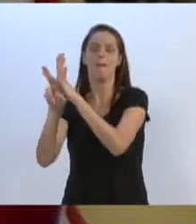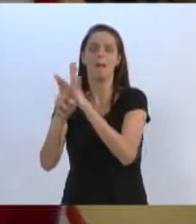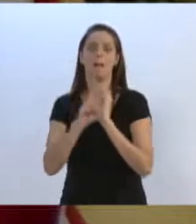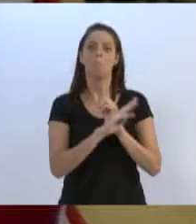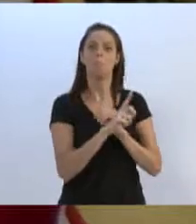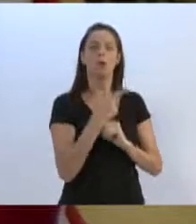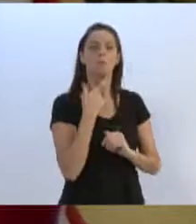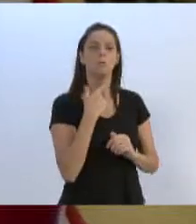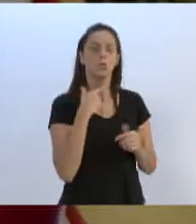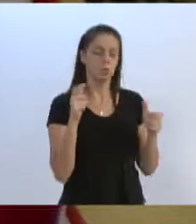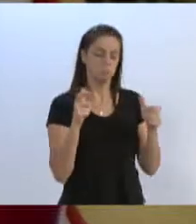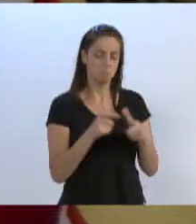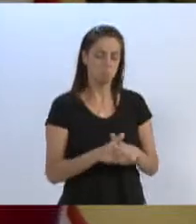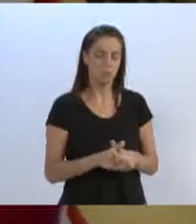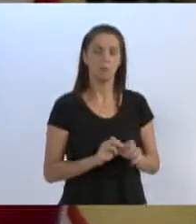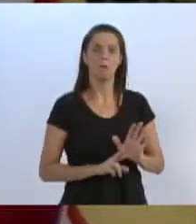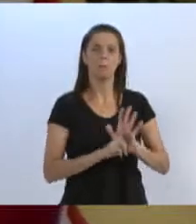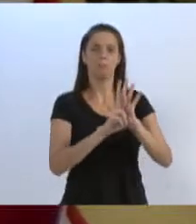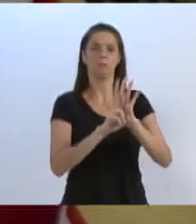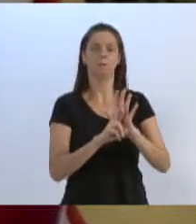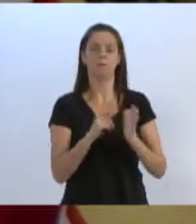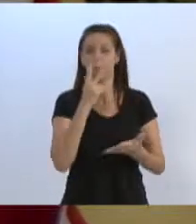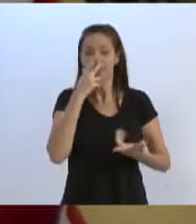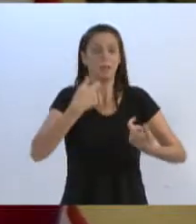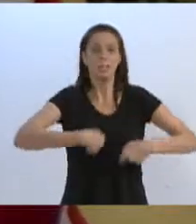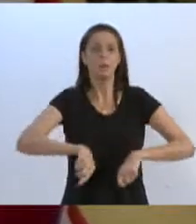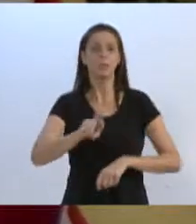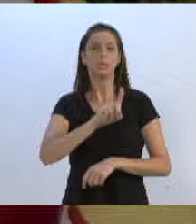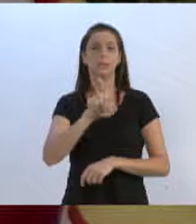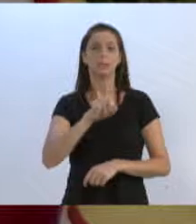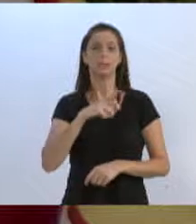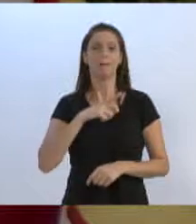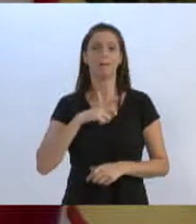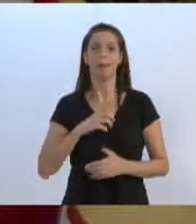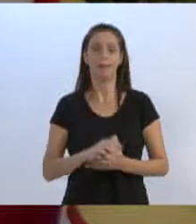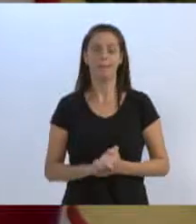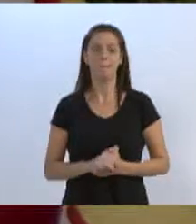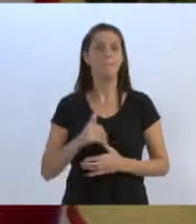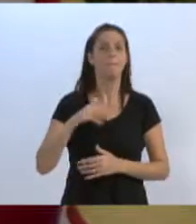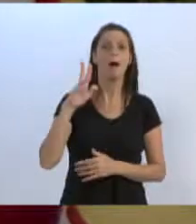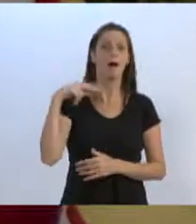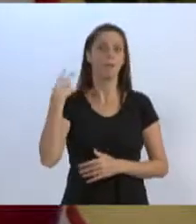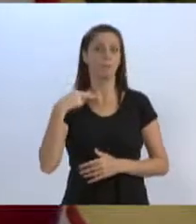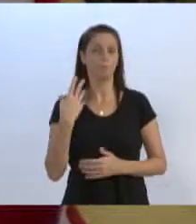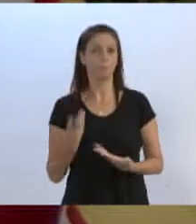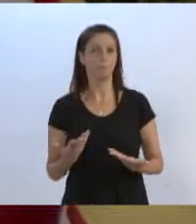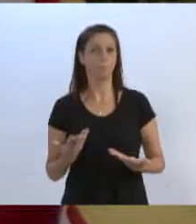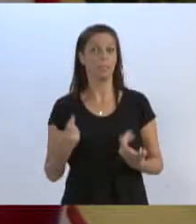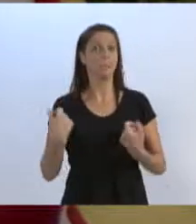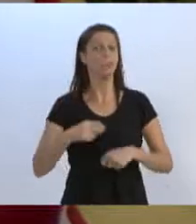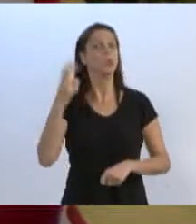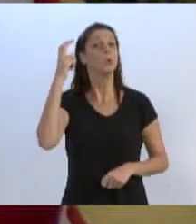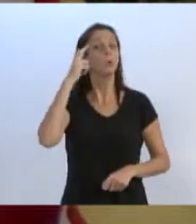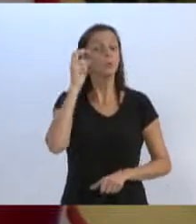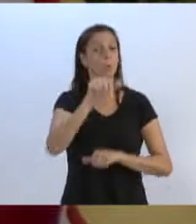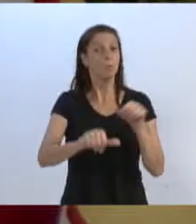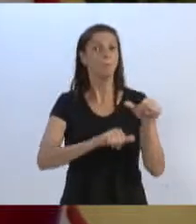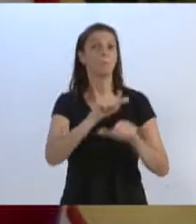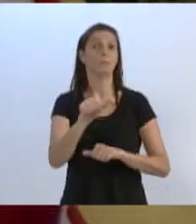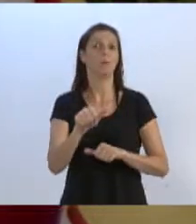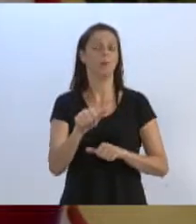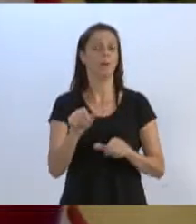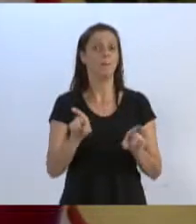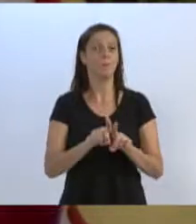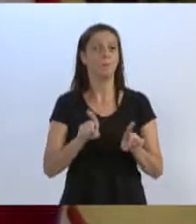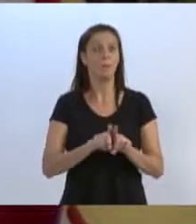diminuir. Blumenau não precisa ter. Enquanto que nós não mudarmos a cultura da nossa sociedade e de